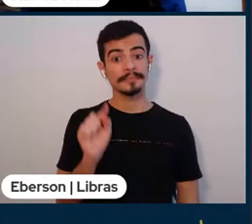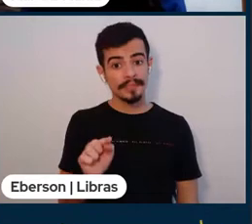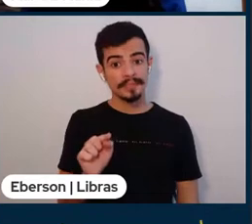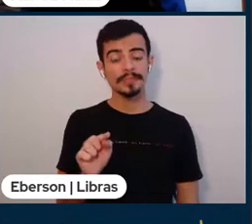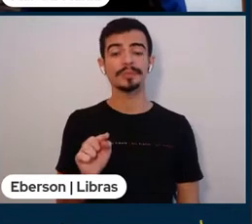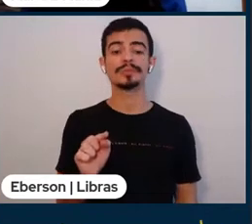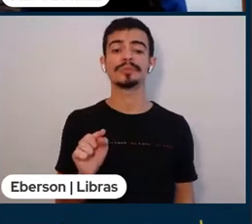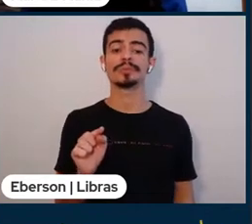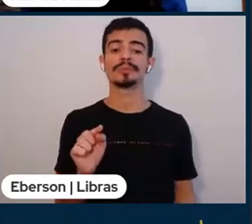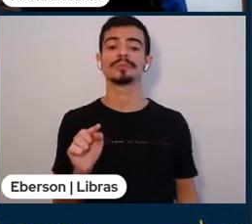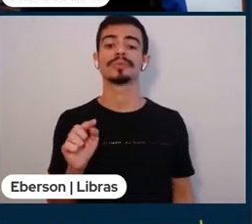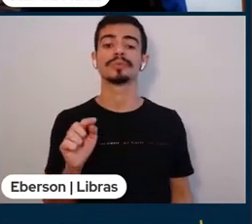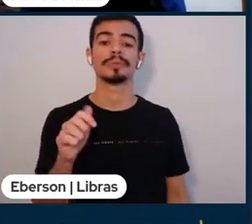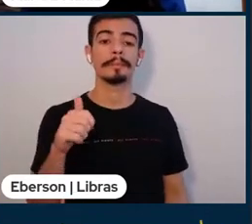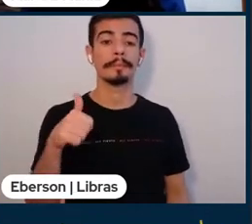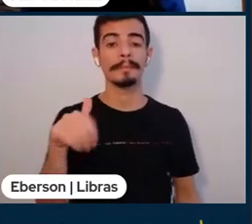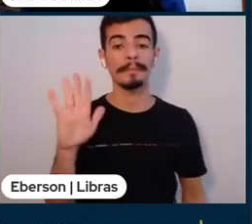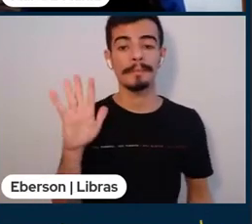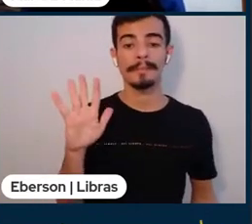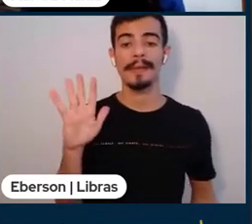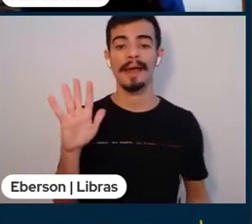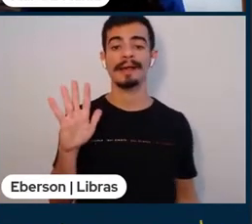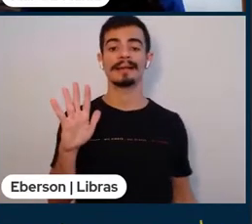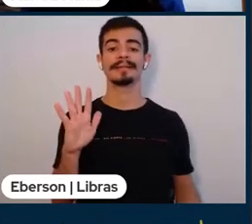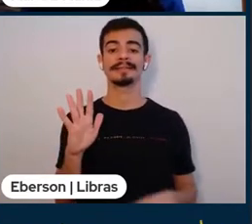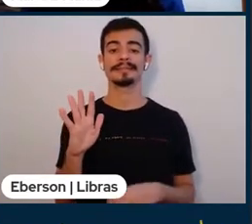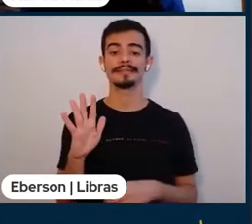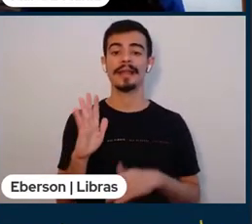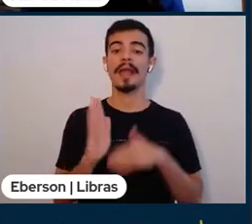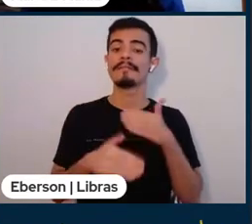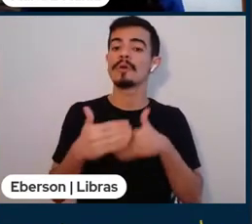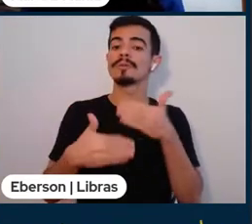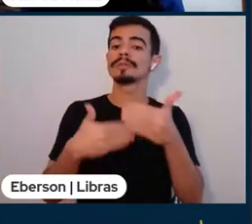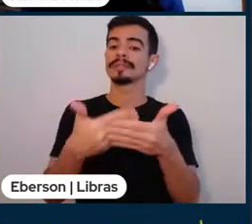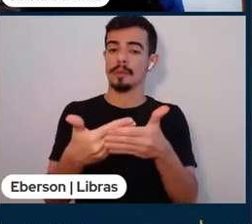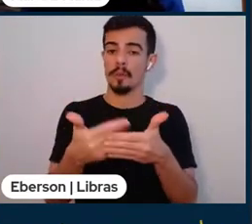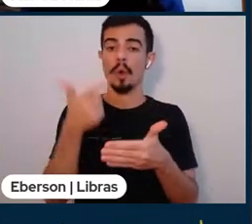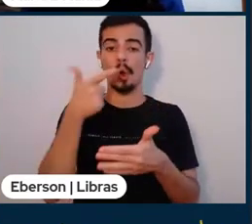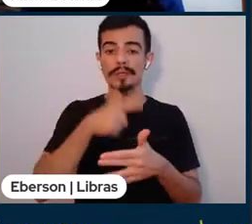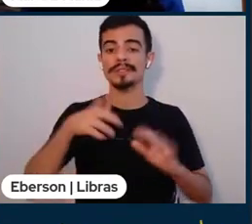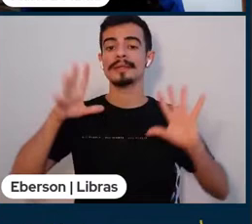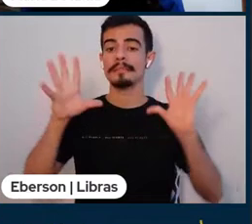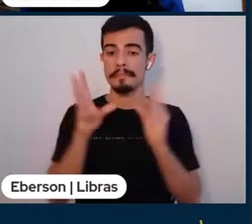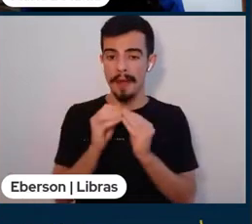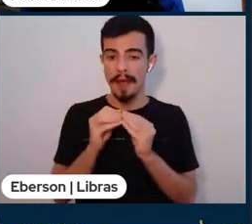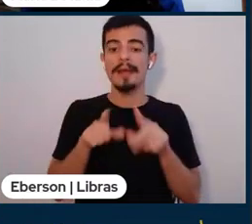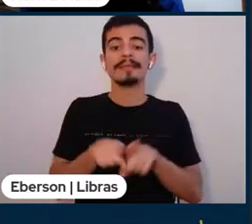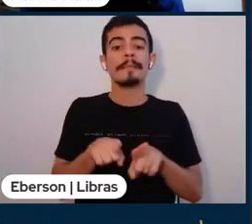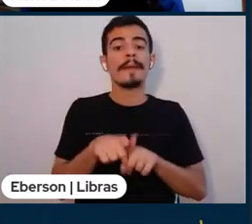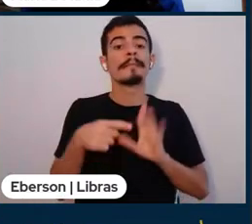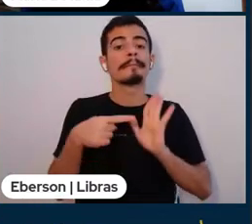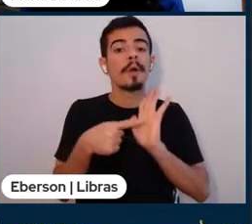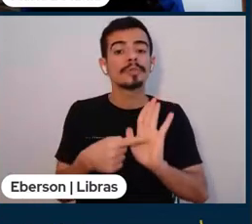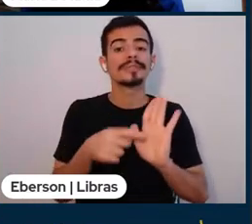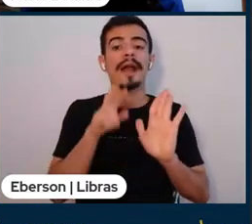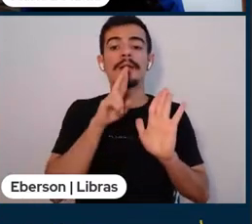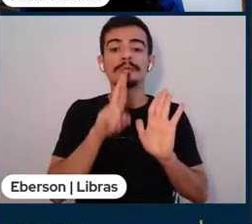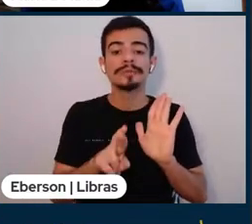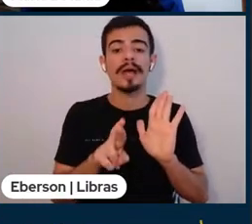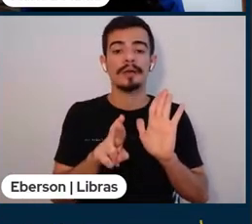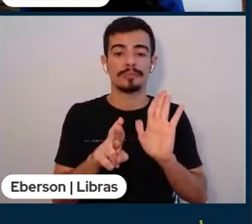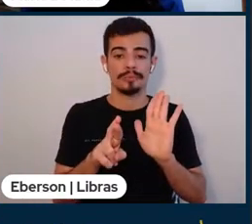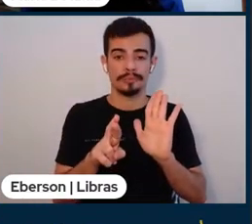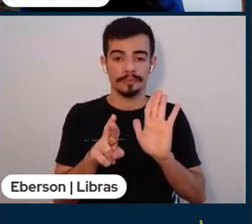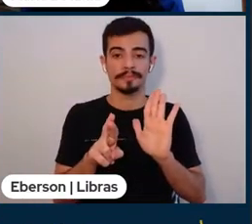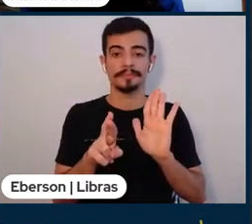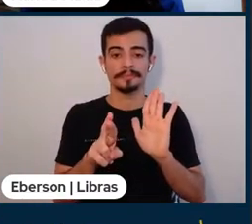o mais foi o que mais evoluiu, assim. E colocar resultado. Colocar resultado